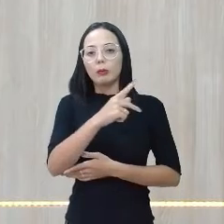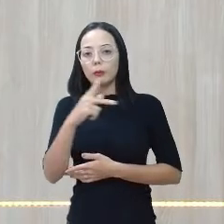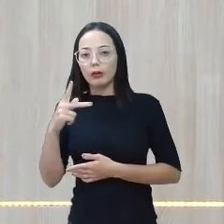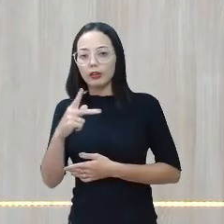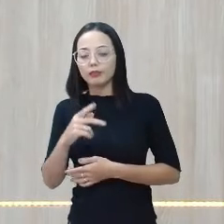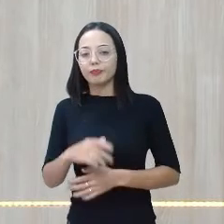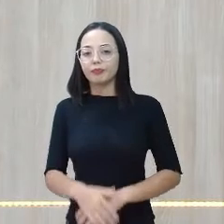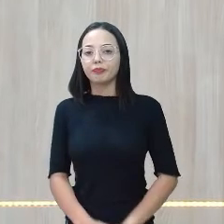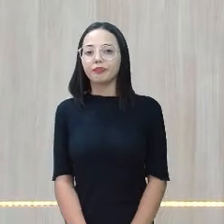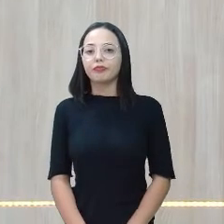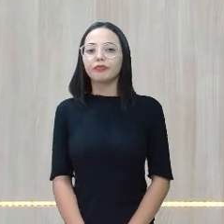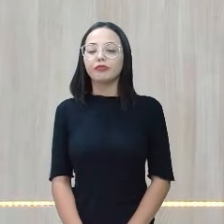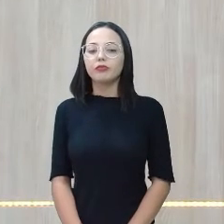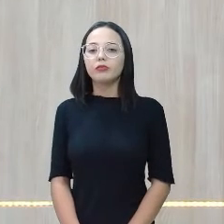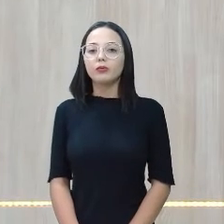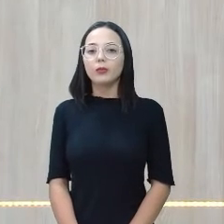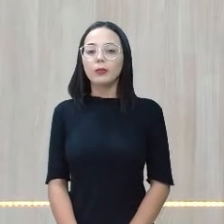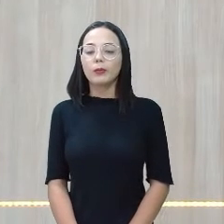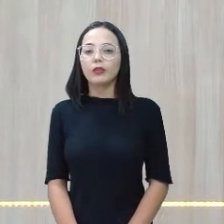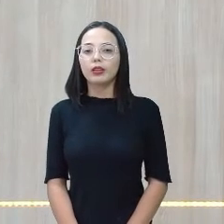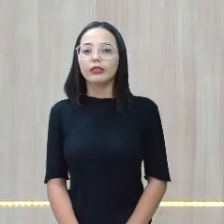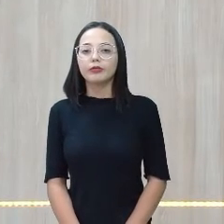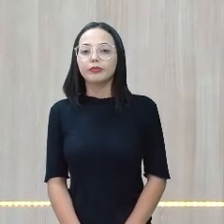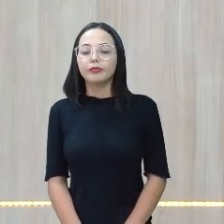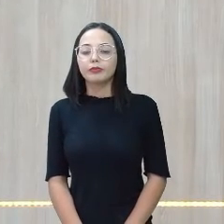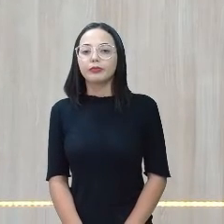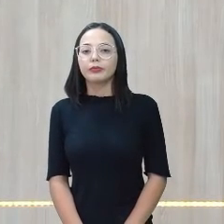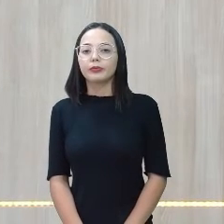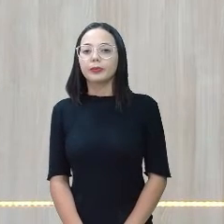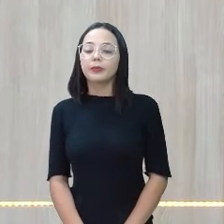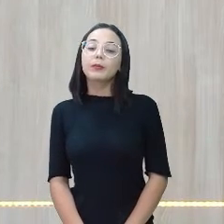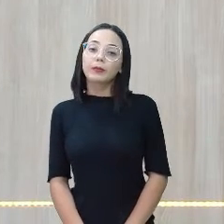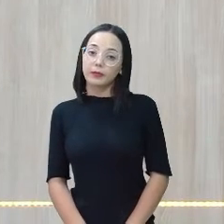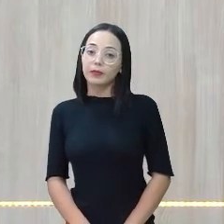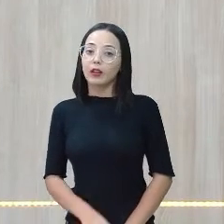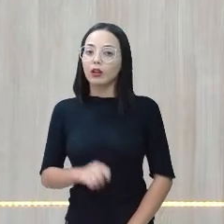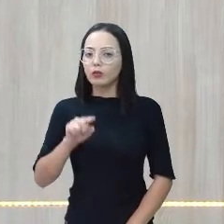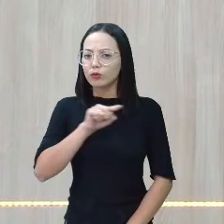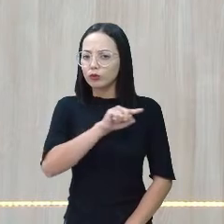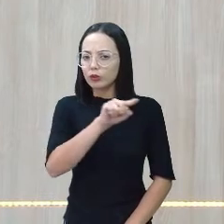sua televisão, e você